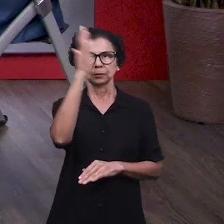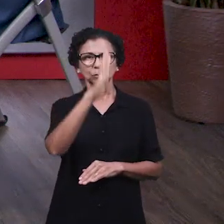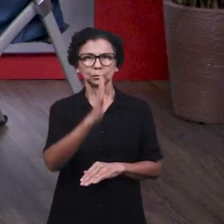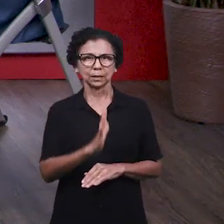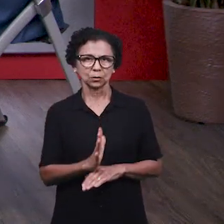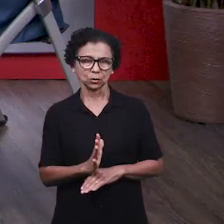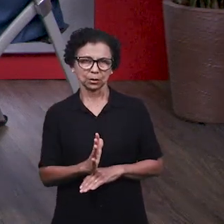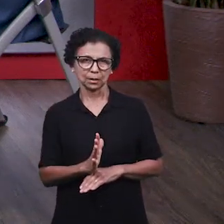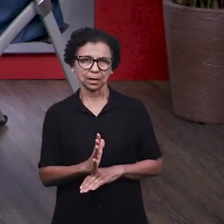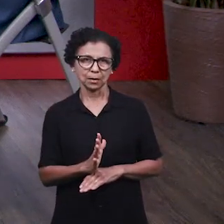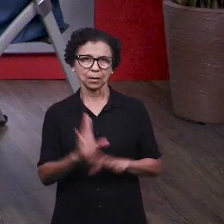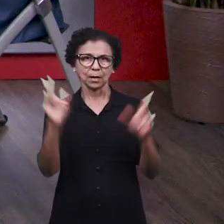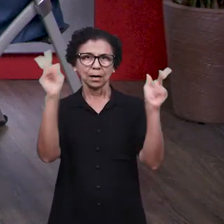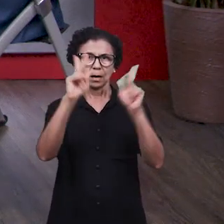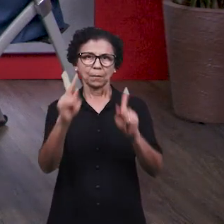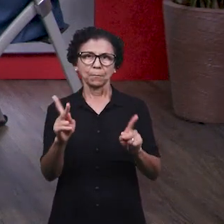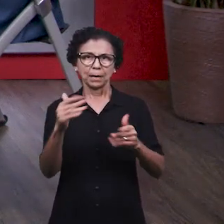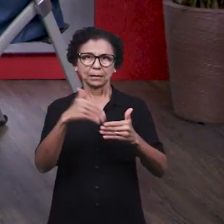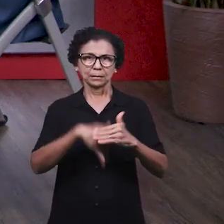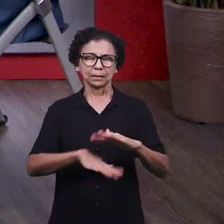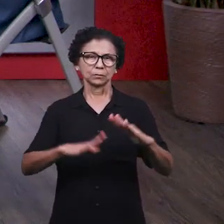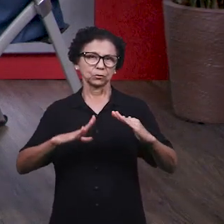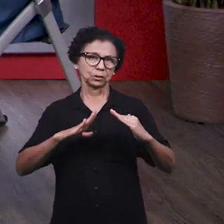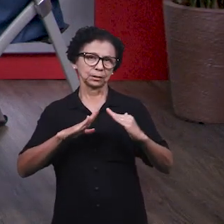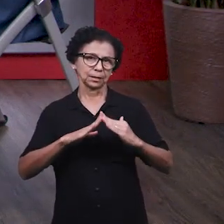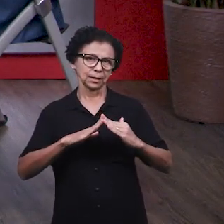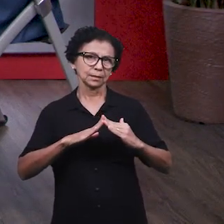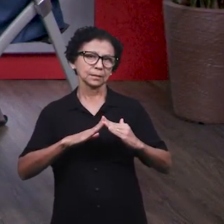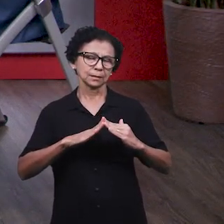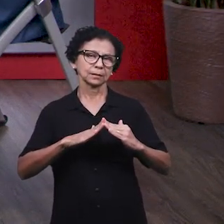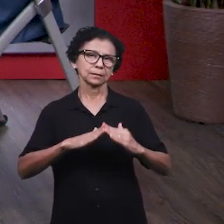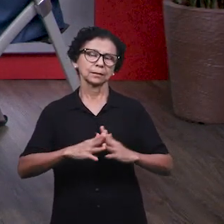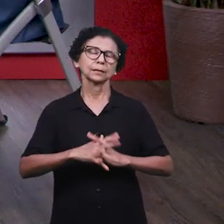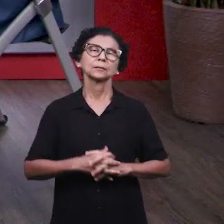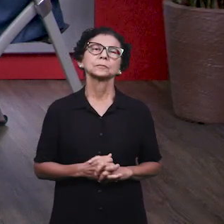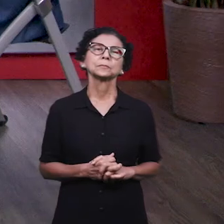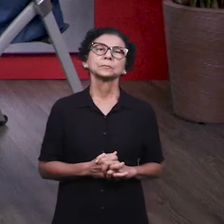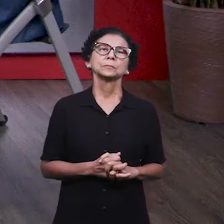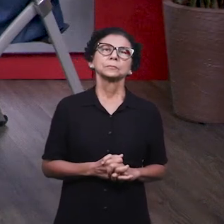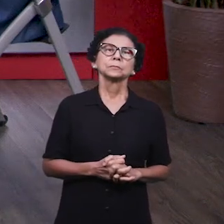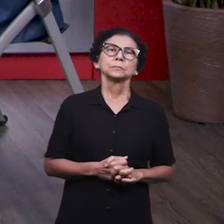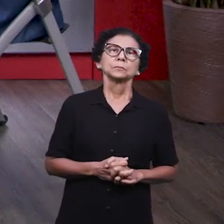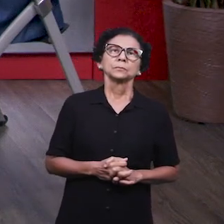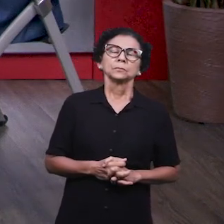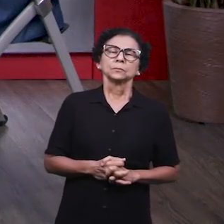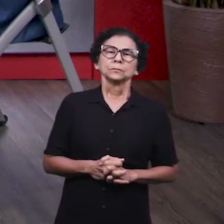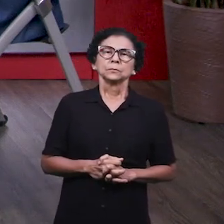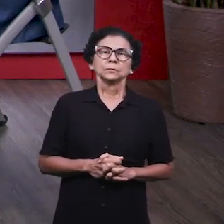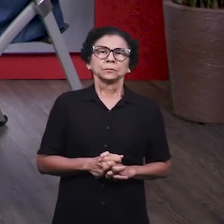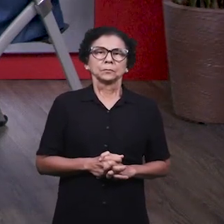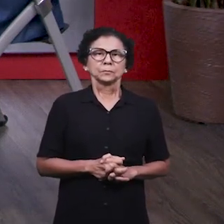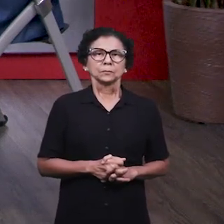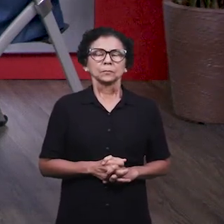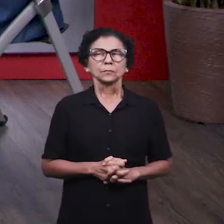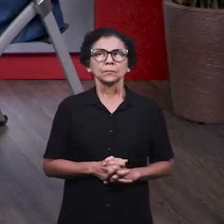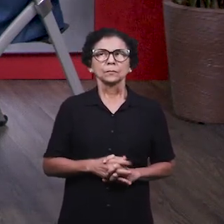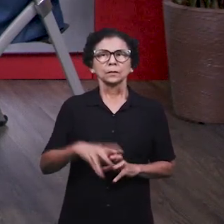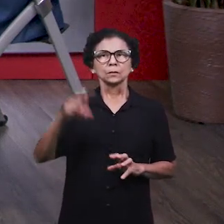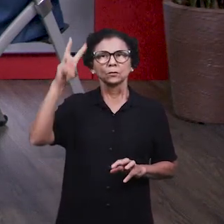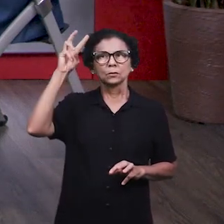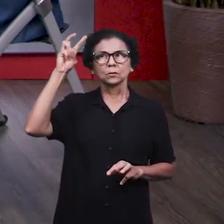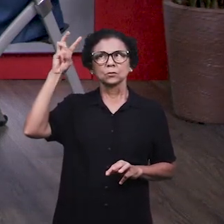Casa, que foi uma iniciativa do CNJ, nós, observamos, da terça-feira